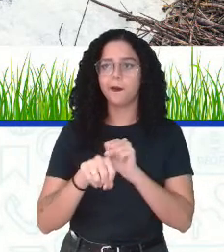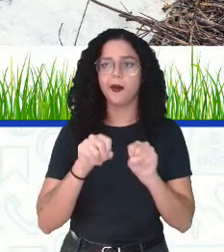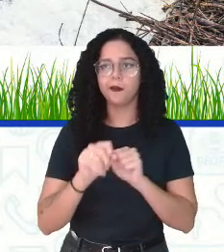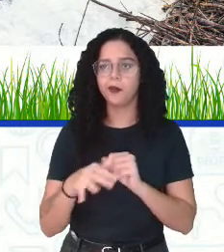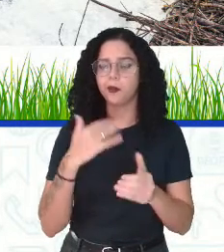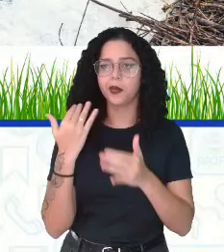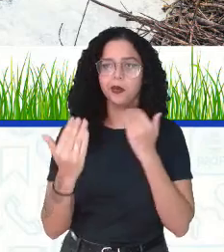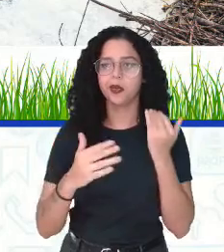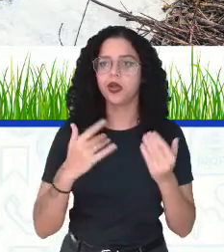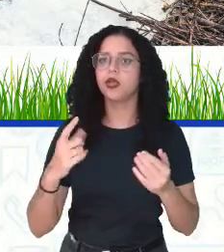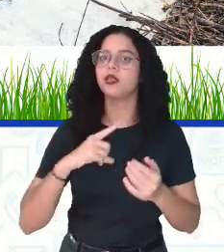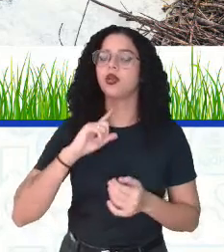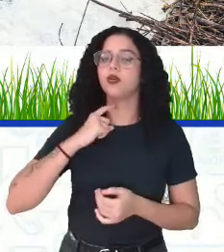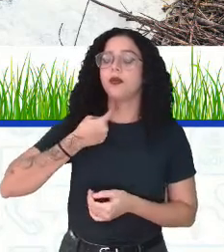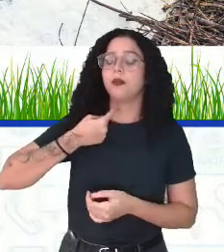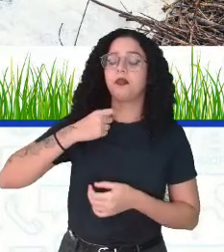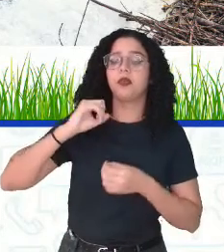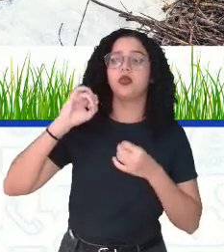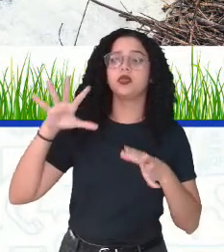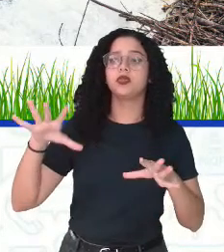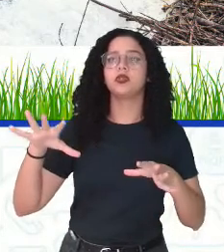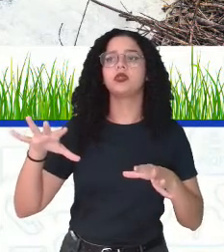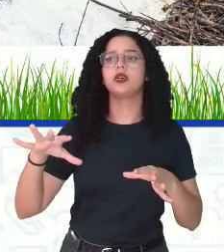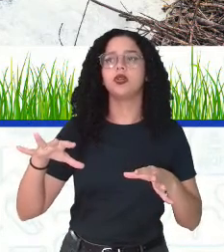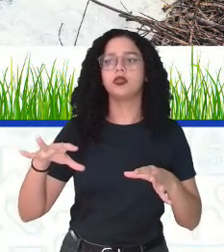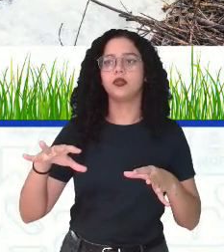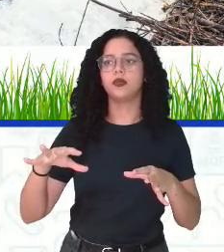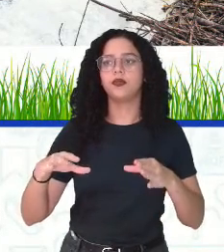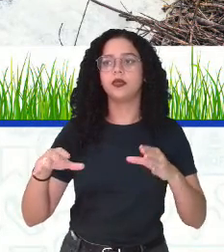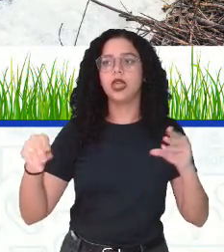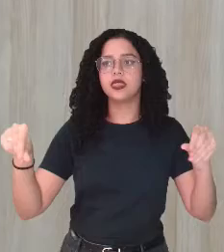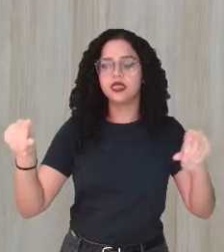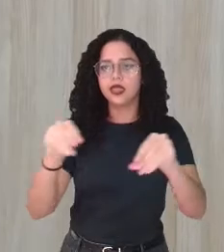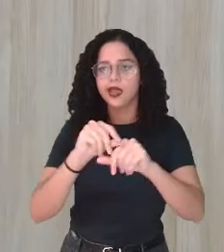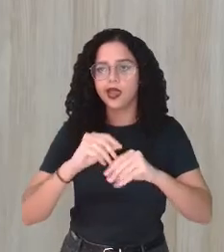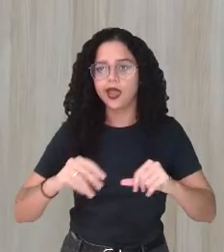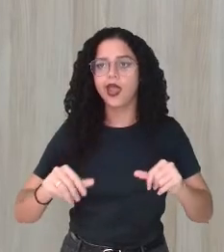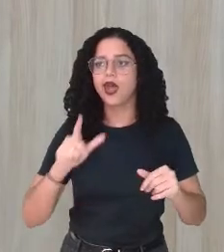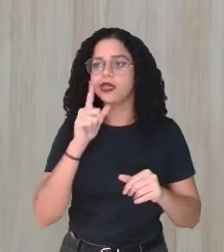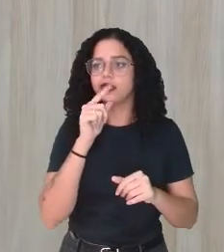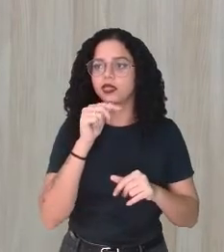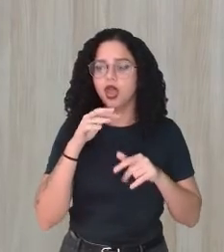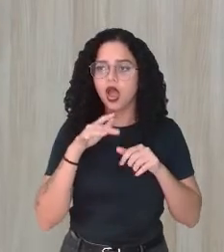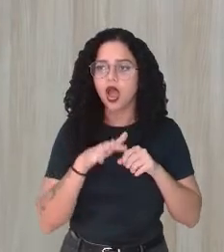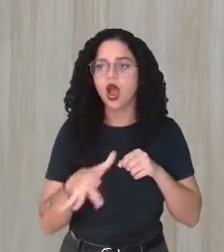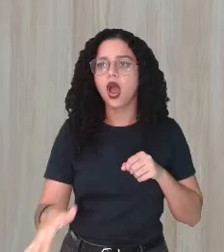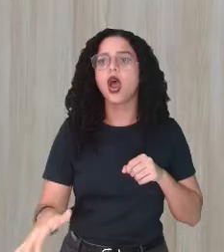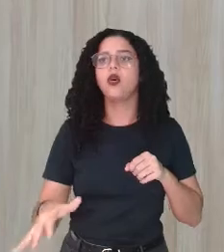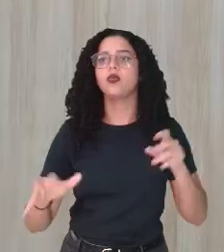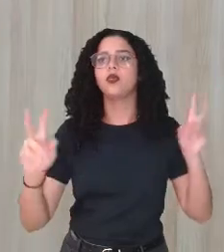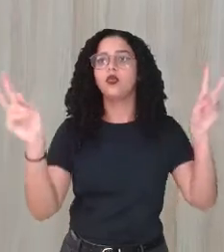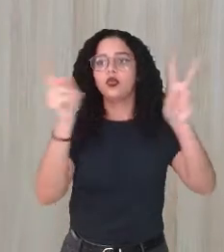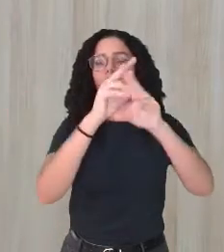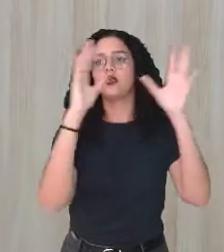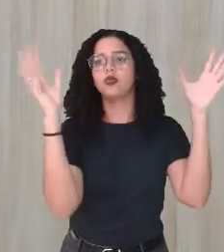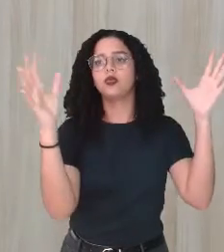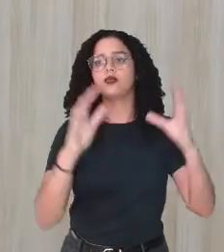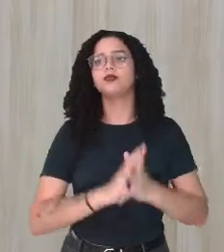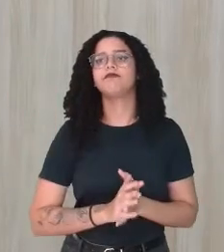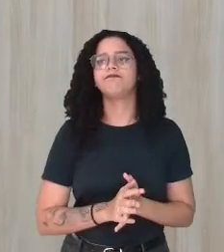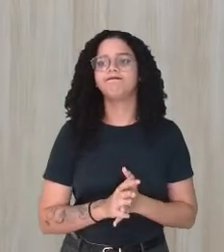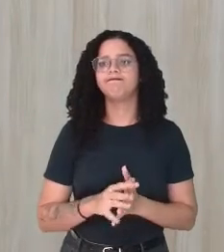então temos também a poluição... né, nos aquíferos, né, a poluição atmosférica ali, ó, aqui, ó,